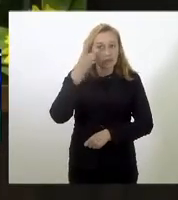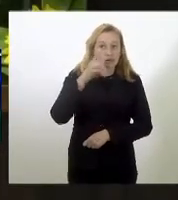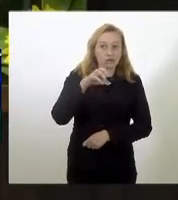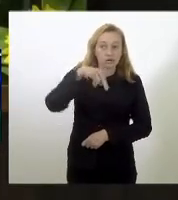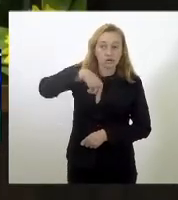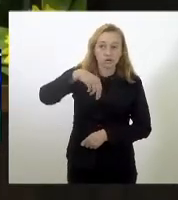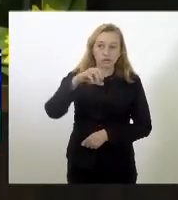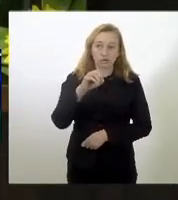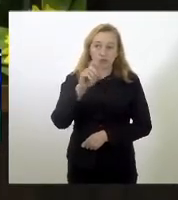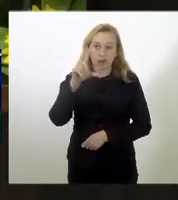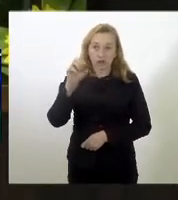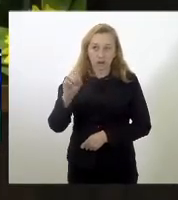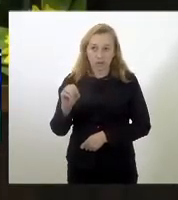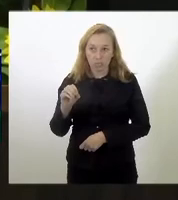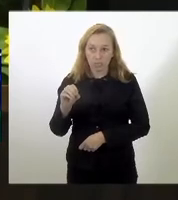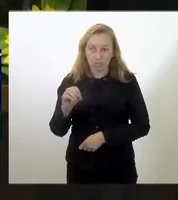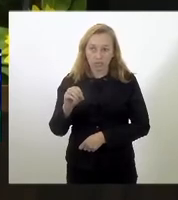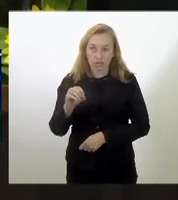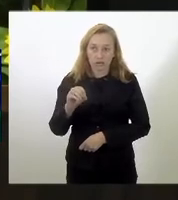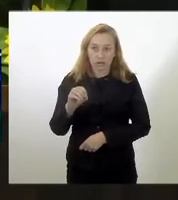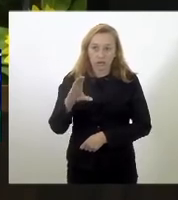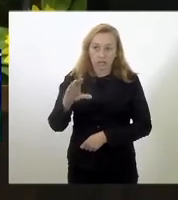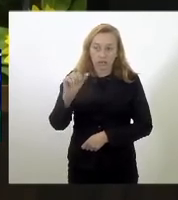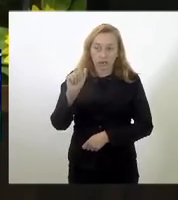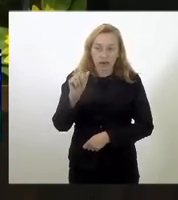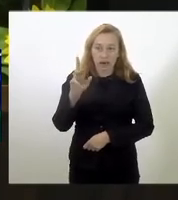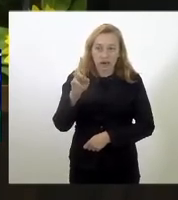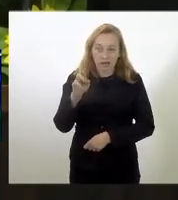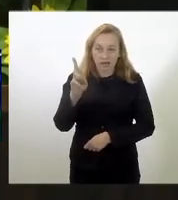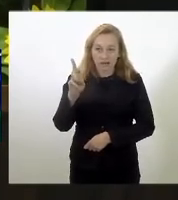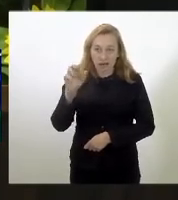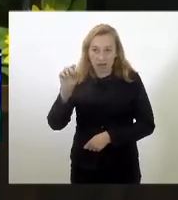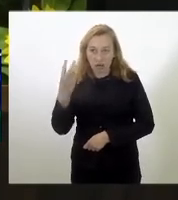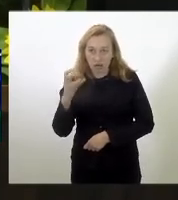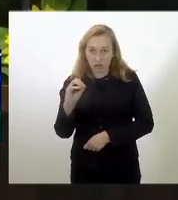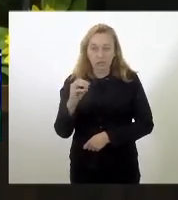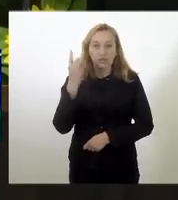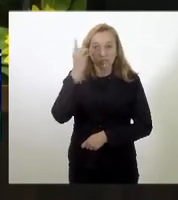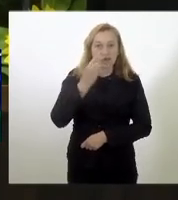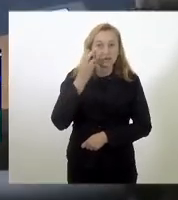Carvalho. Deputado Noel de Carvalho, deputado Valdeque Carneiro.